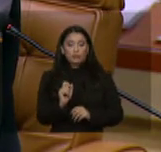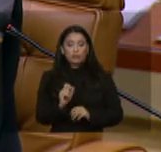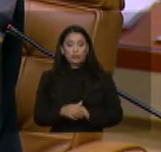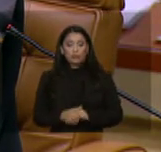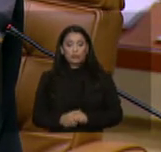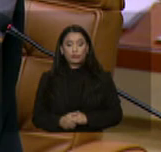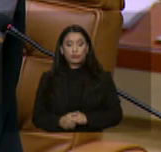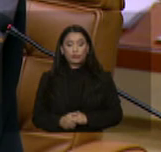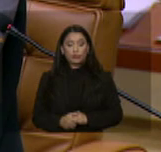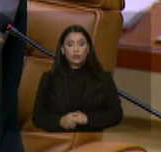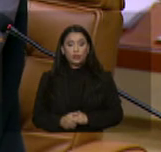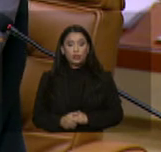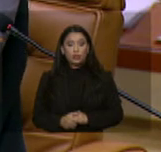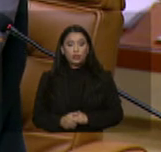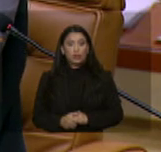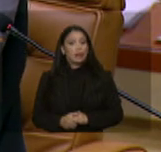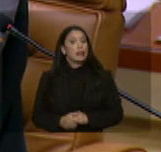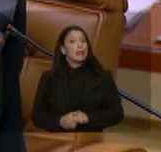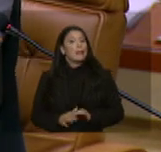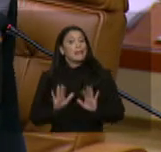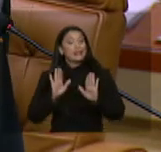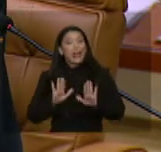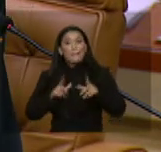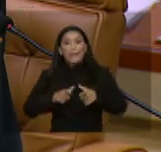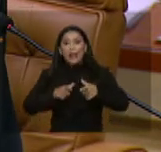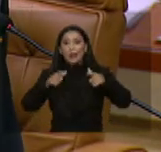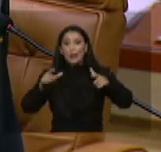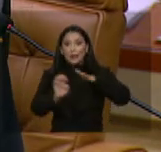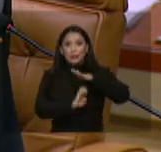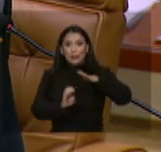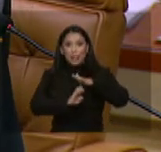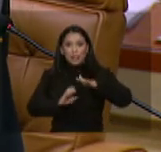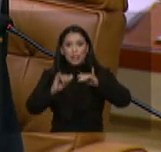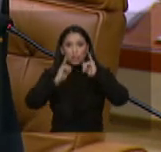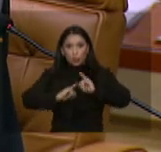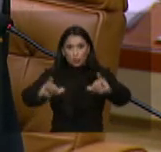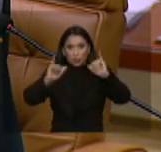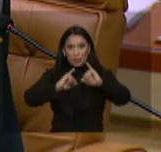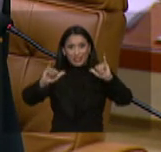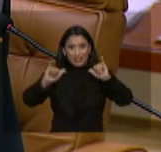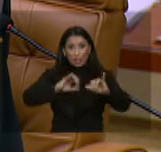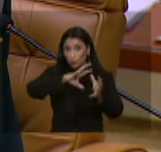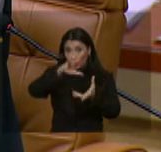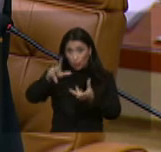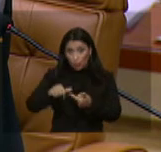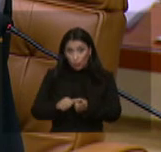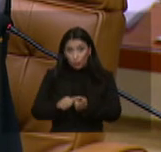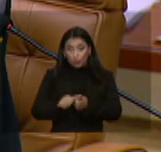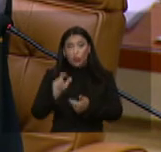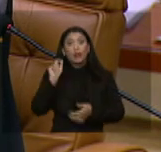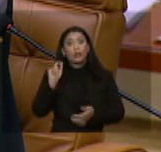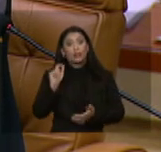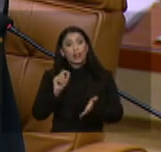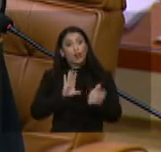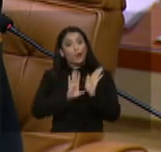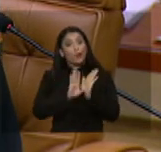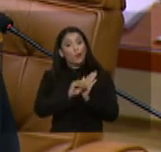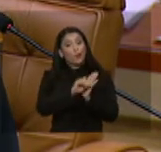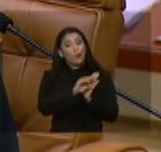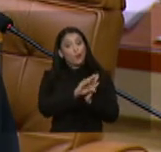que a maior empresa de Publicidade do mundo em faturamento é o Google só que a